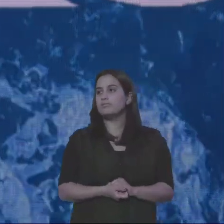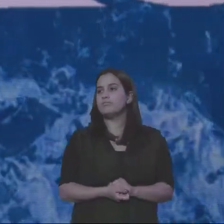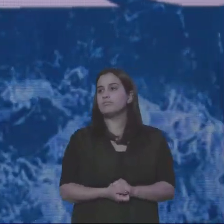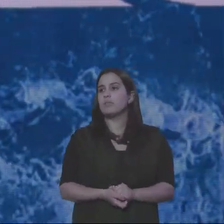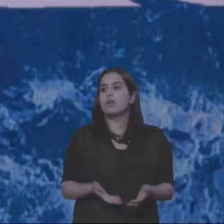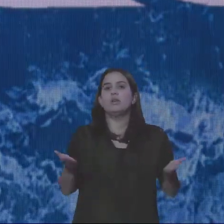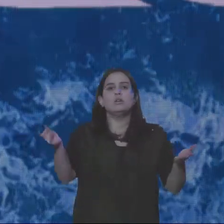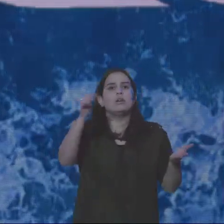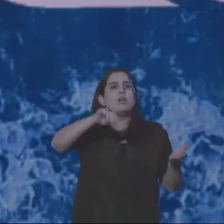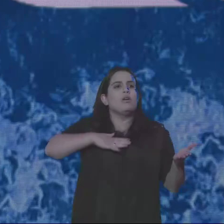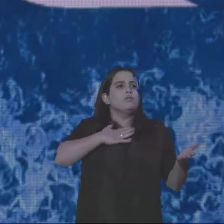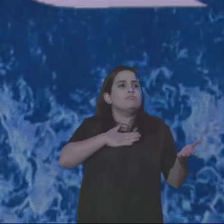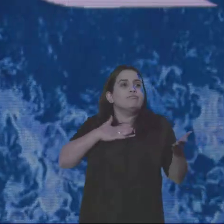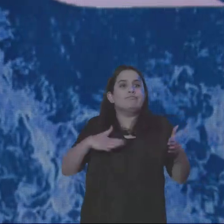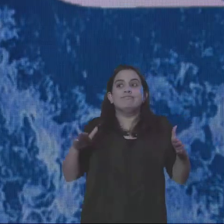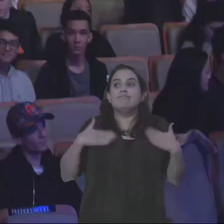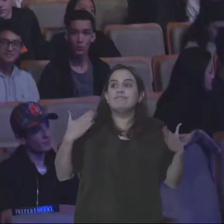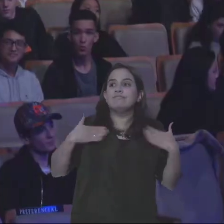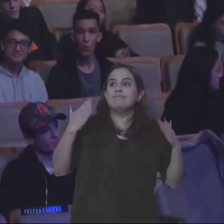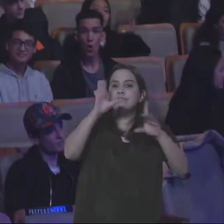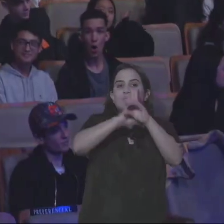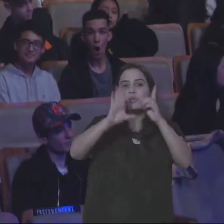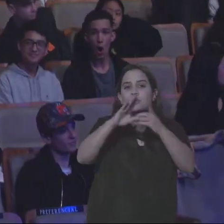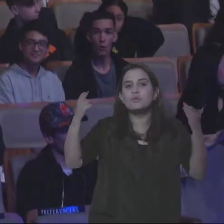Isso aí, quem tá animado pro culto hoje?